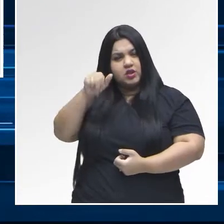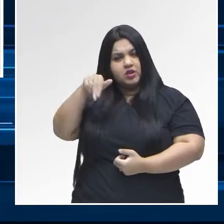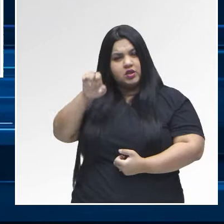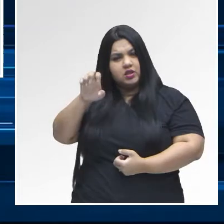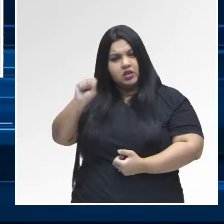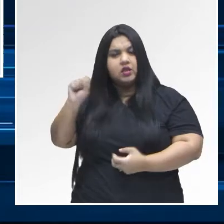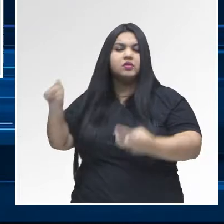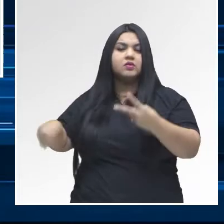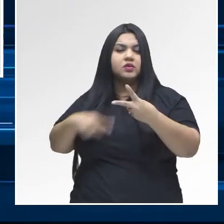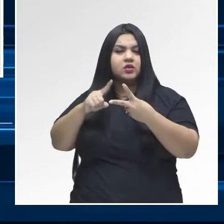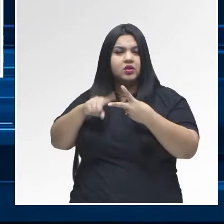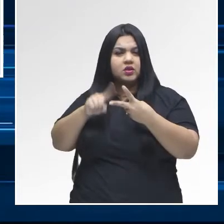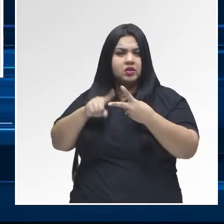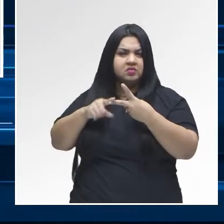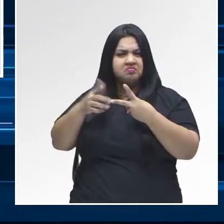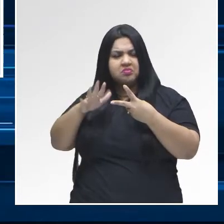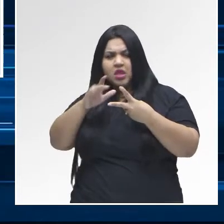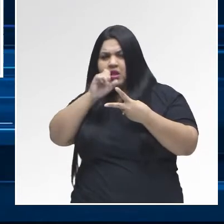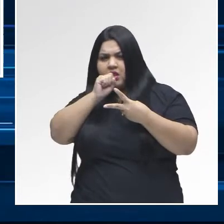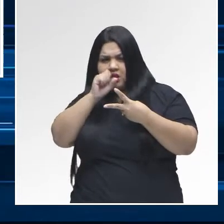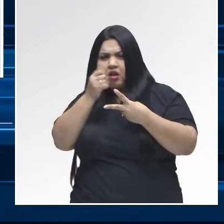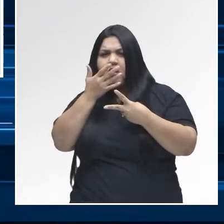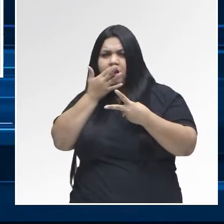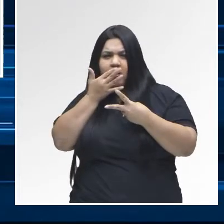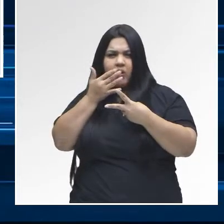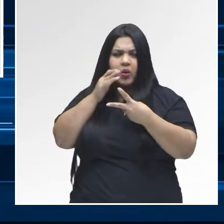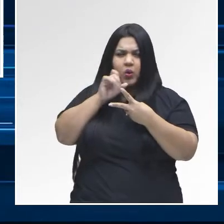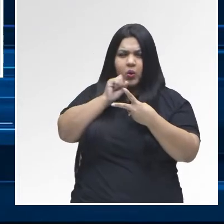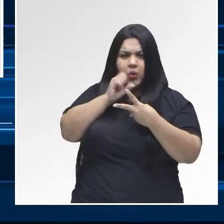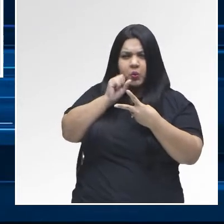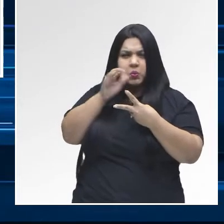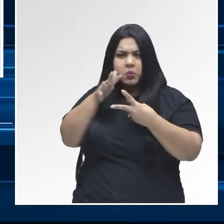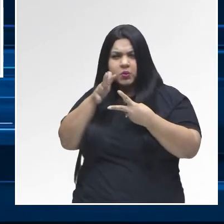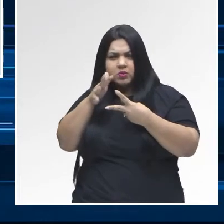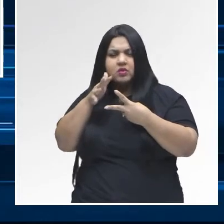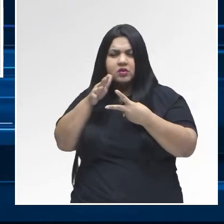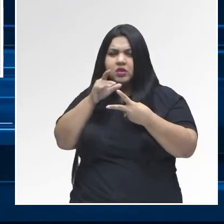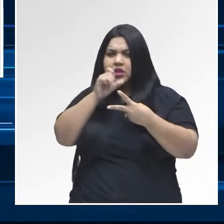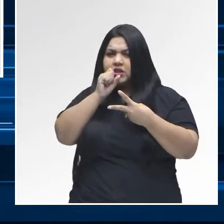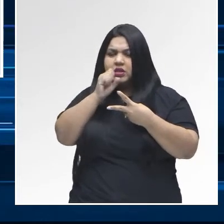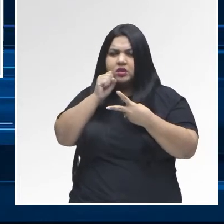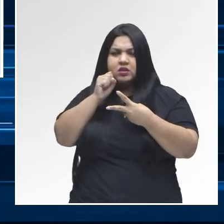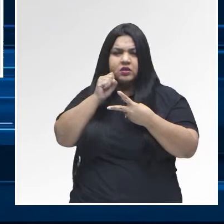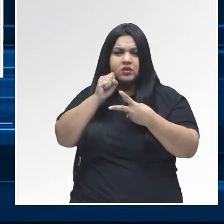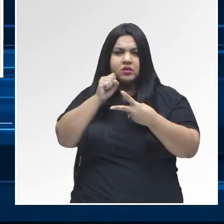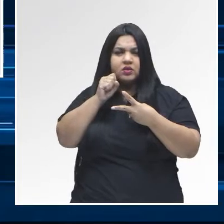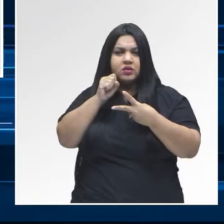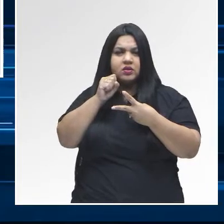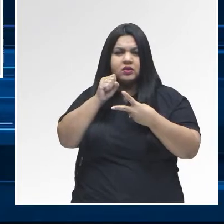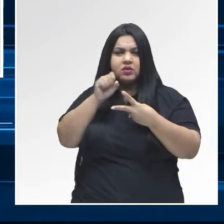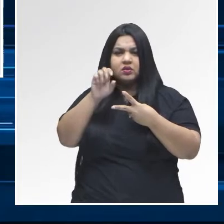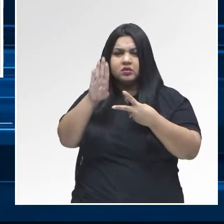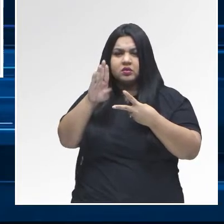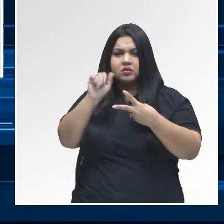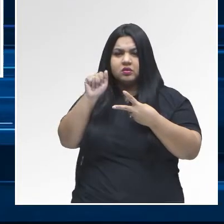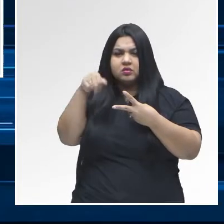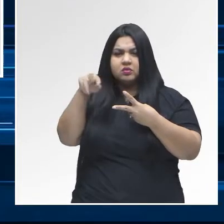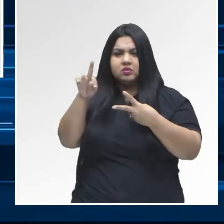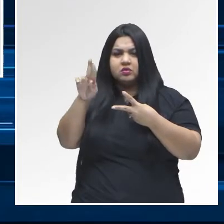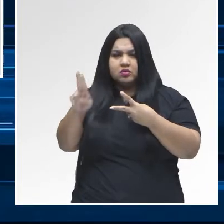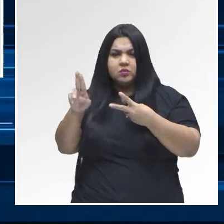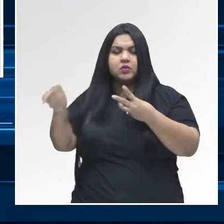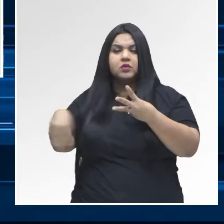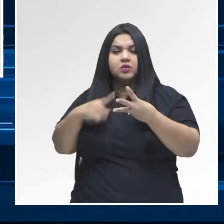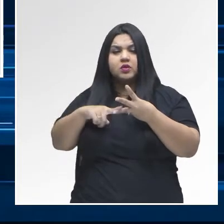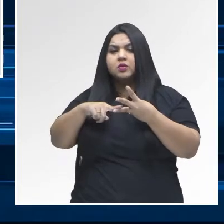Depois, ali nessa cor parecida com laranja, não sei nem bem descrever, vamos dizer que é lá o laranja. Nós temos o povo banto. Em amarelo,